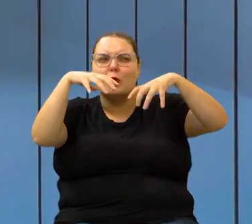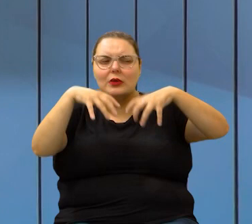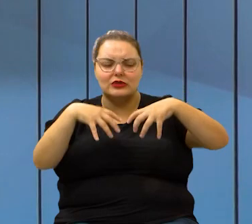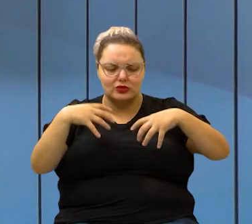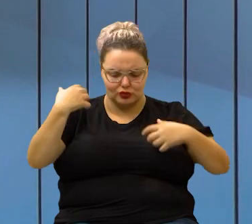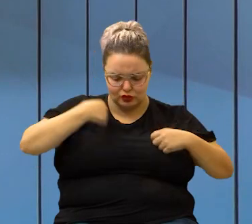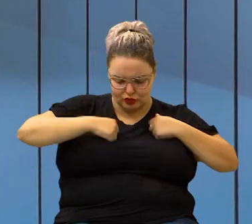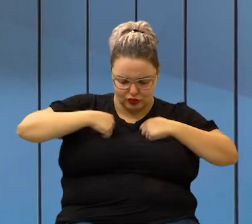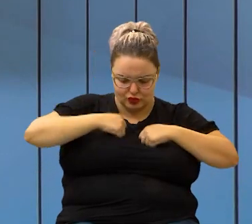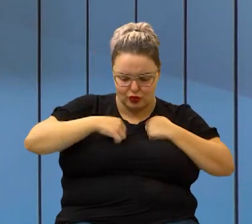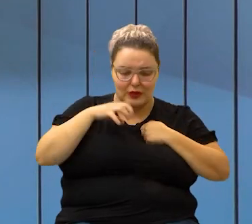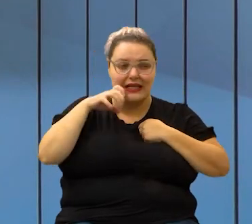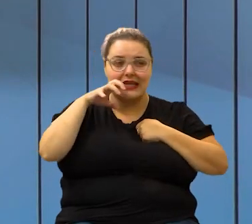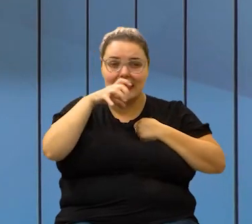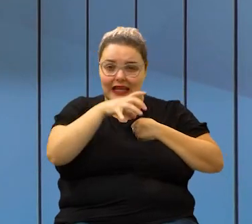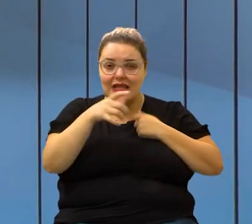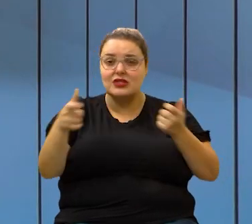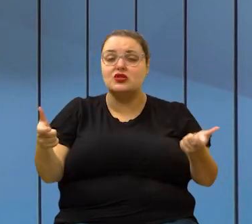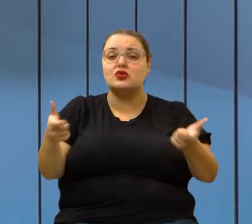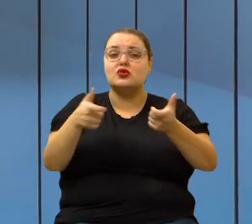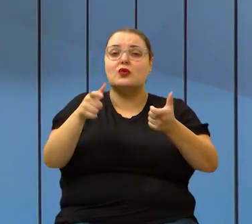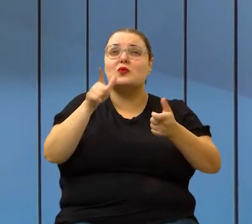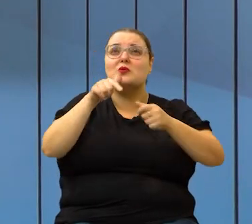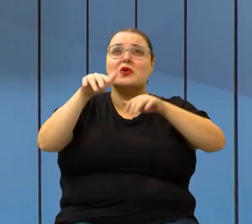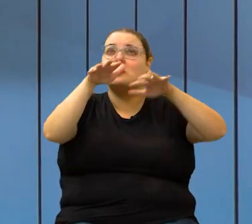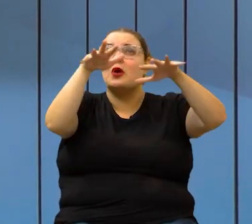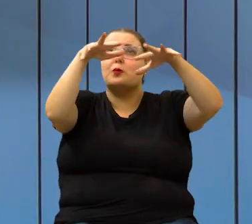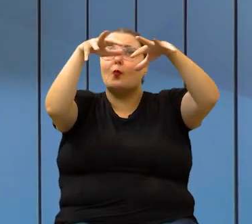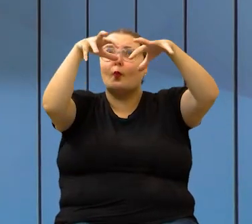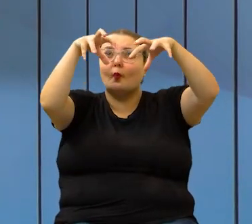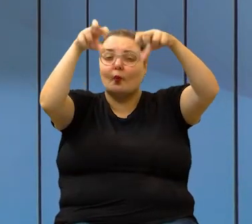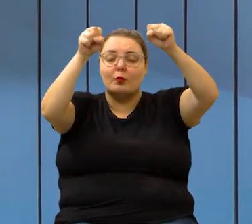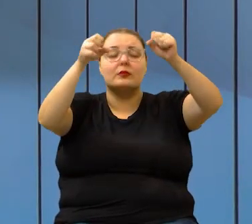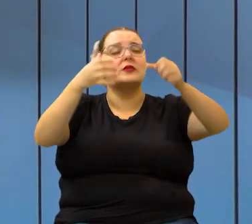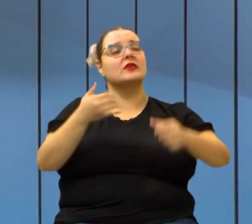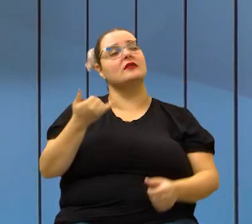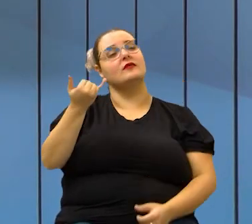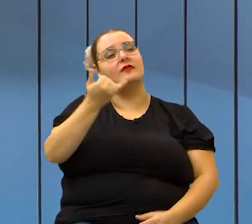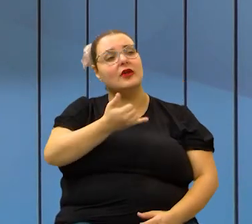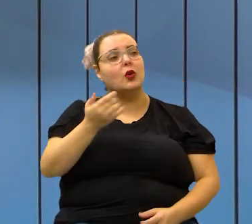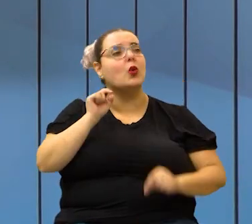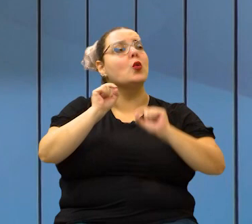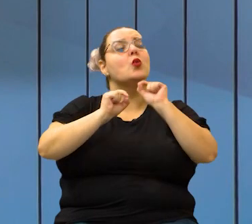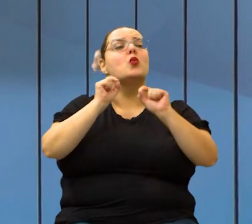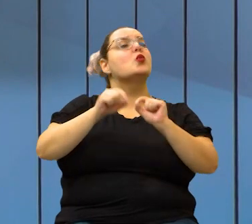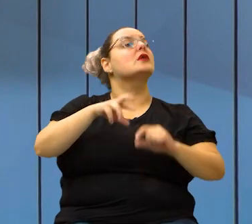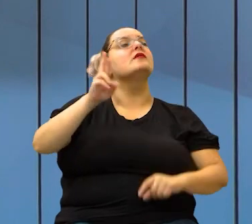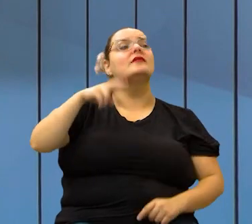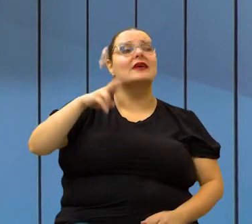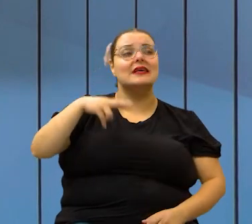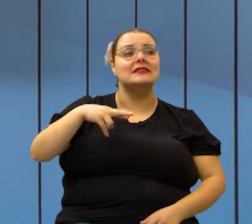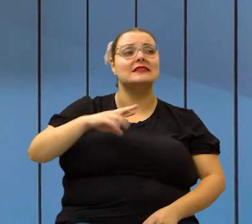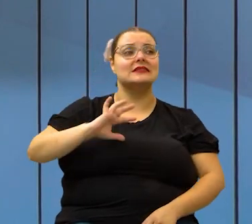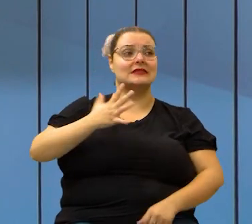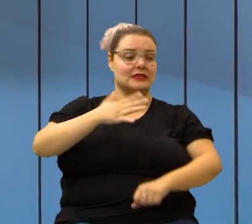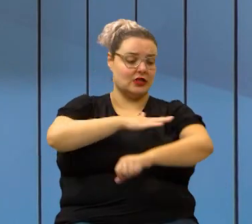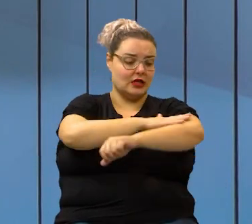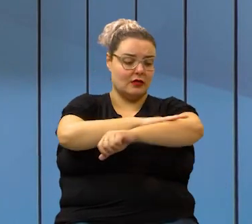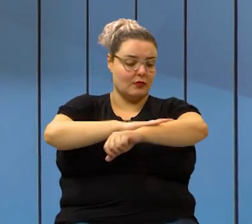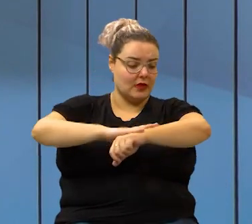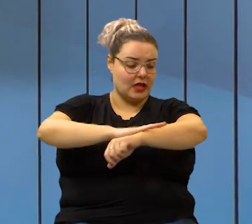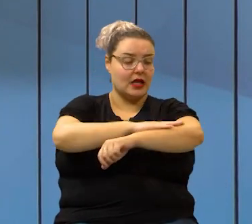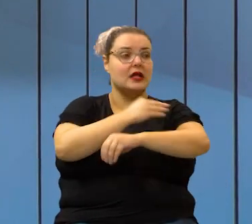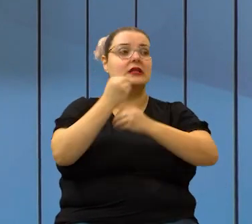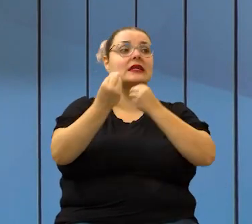essa diminuição da umidade do ar desse período que você comentou, o que ela vai aí causar na nossa pele